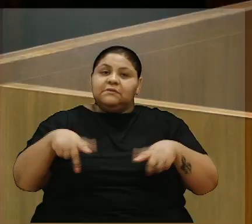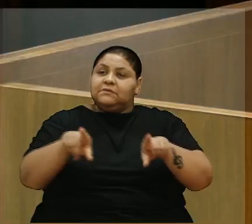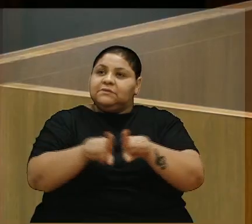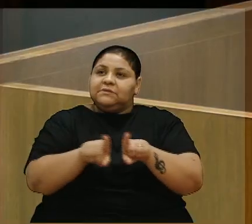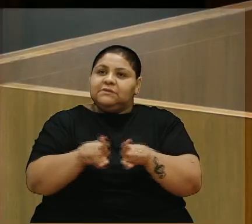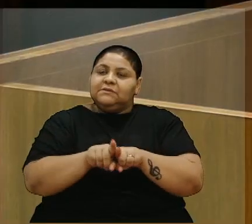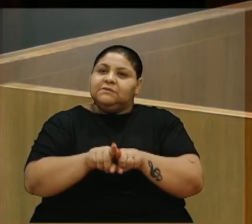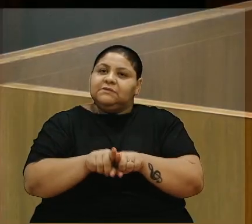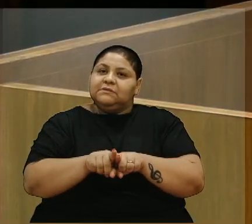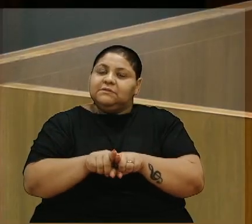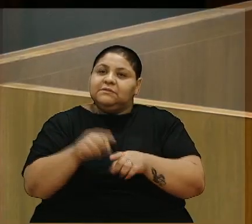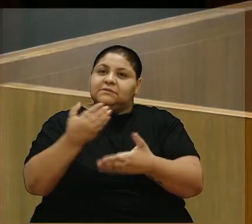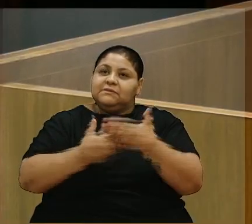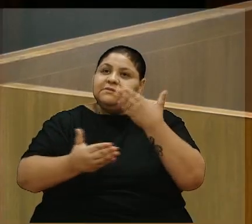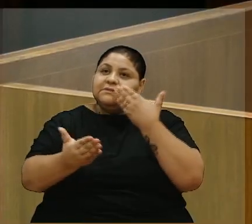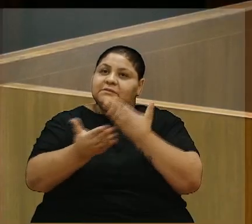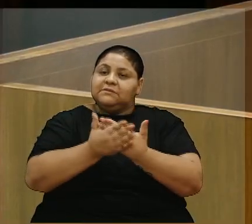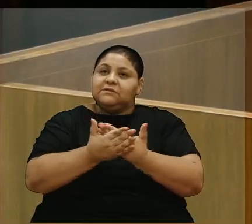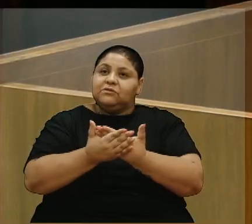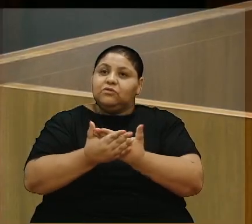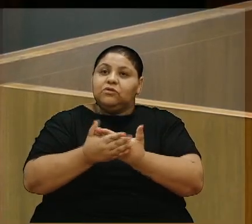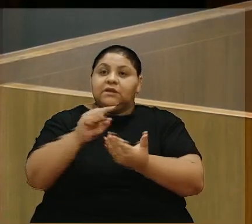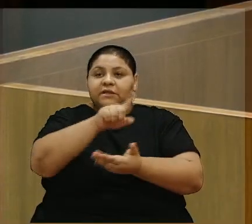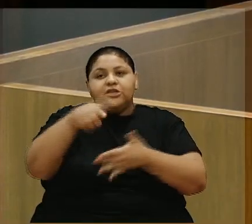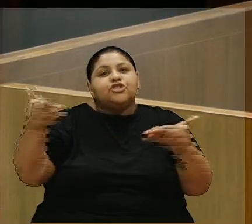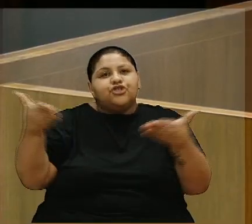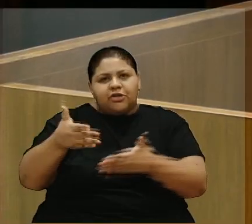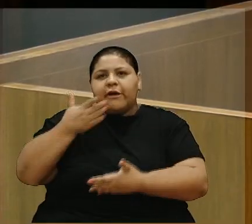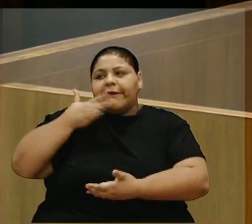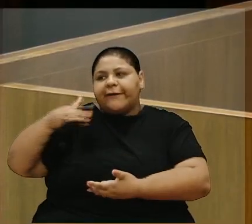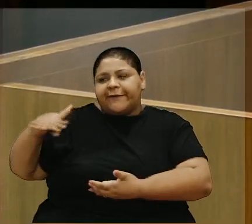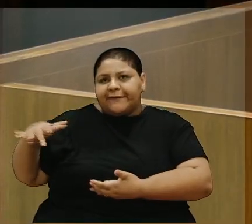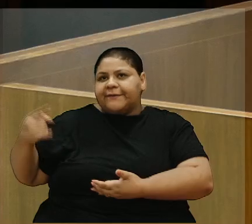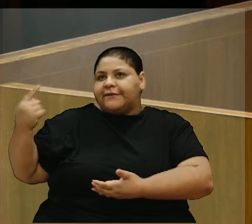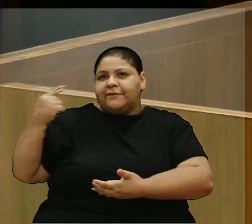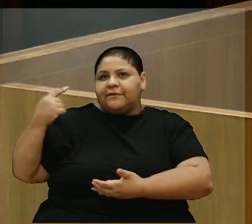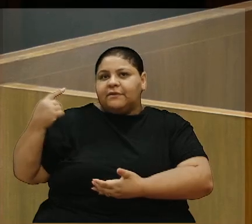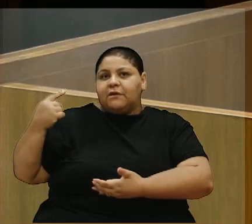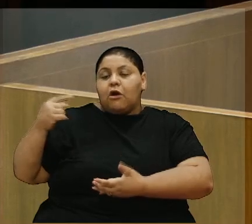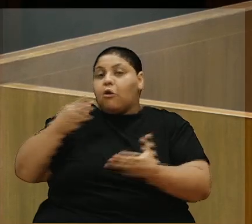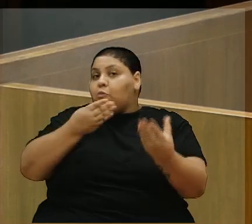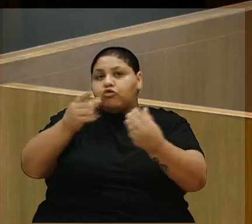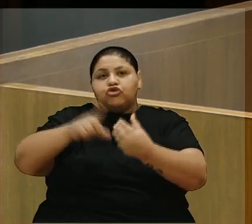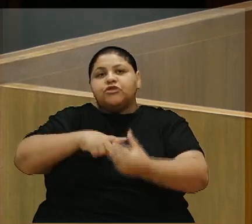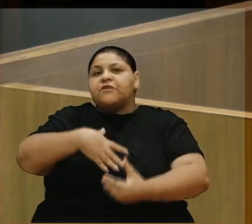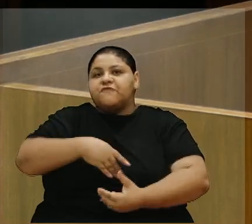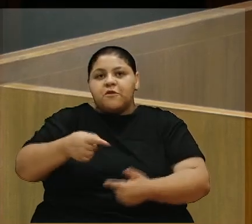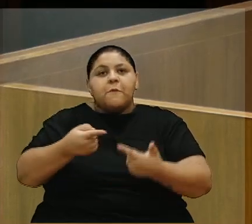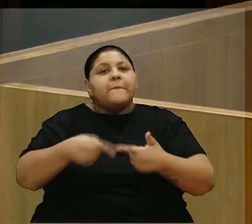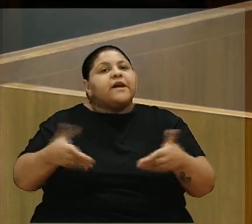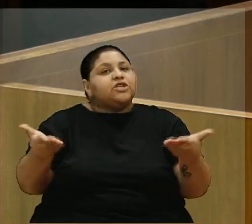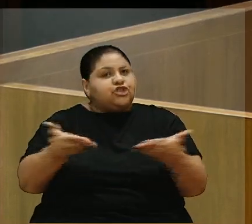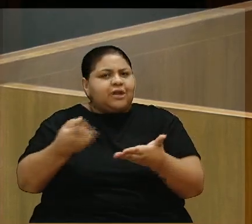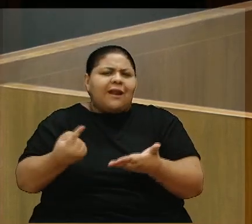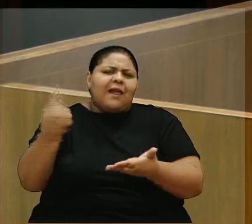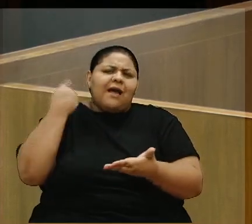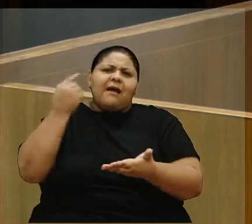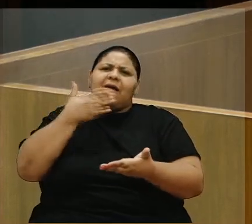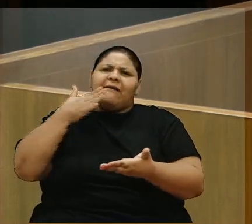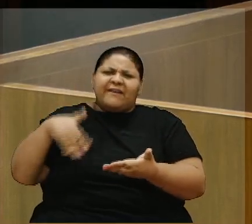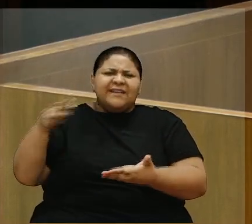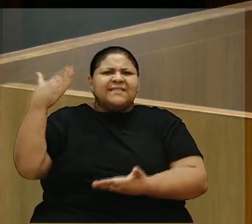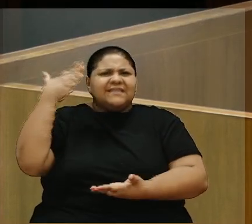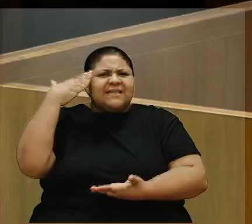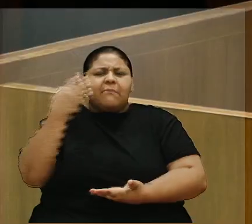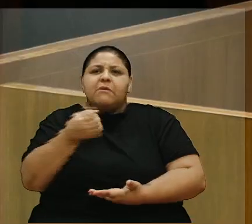Todos nós aqui já fomos criança, né? Nem todos têm filho. Mas todos nós já fomos criança e a gente sabe quanto é